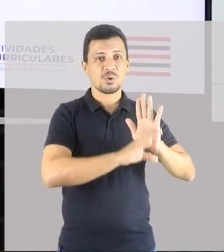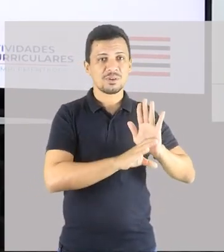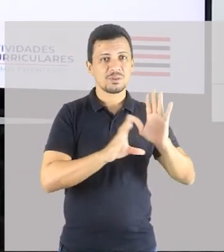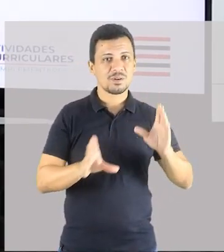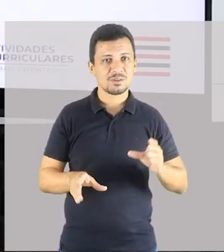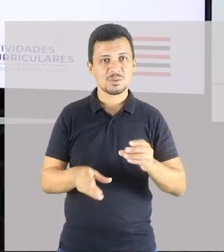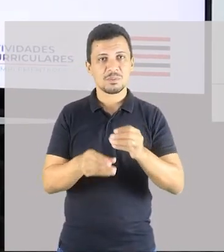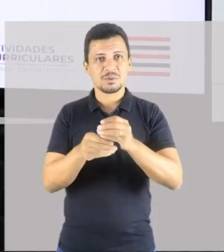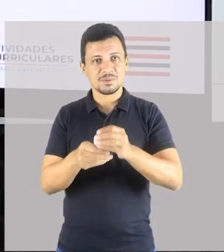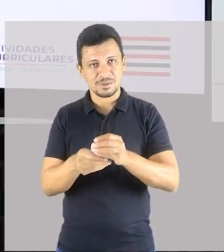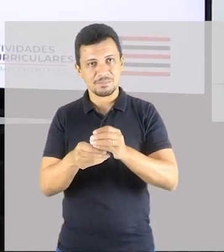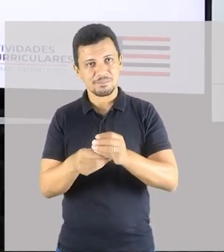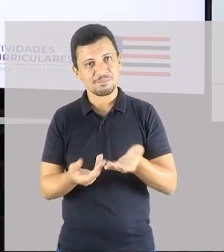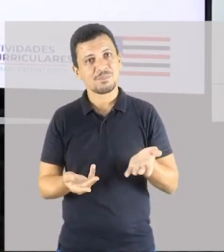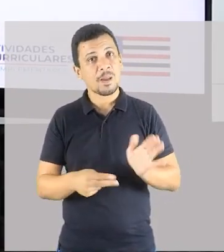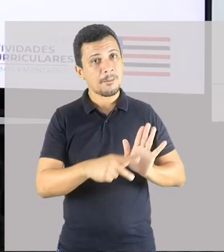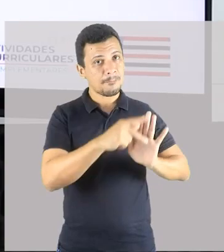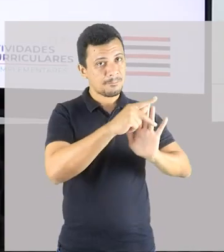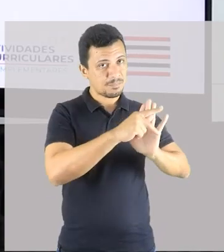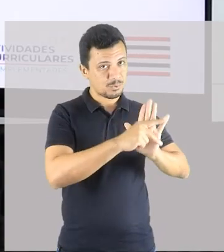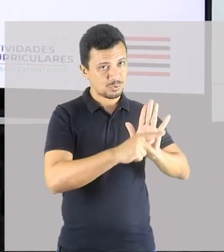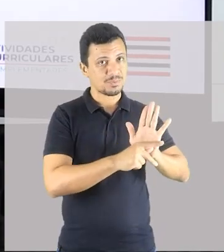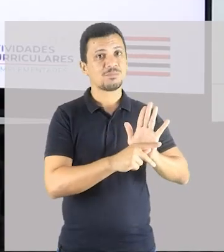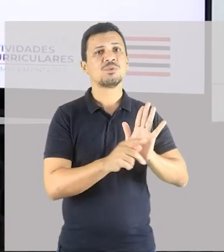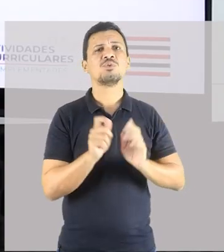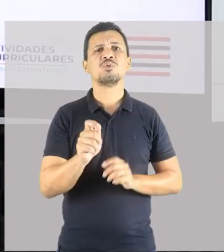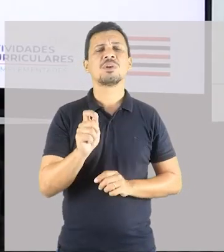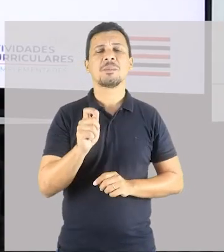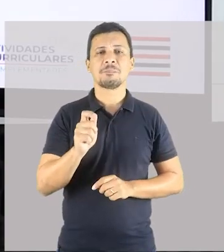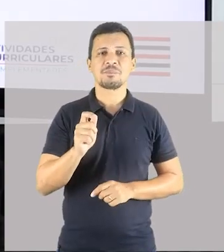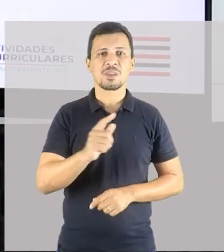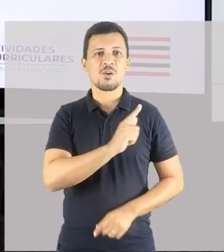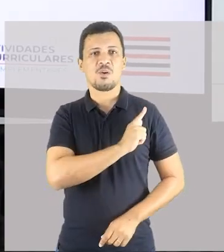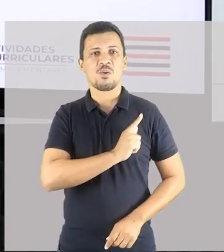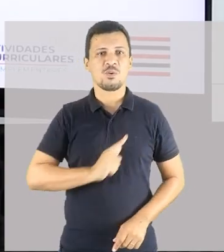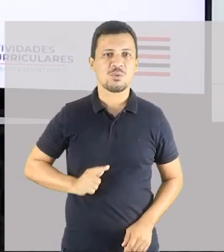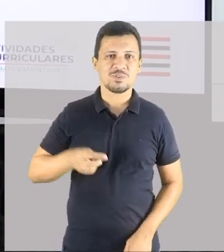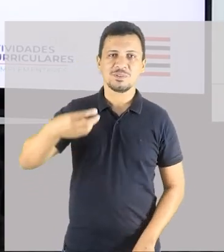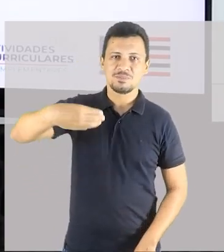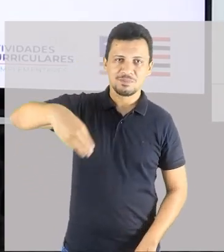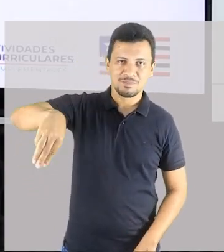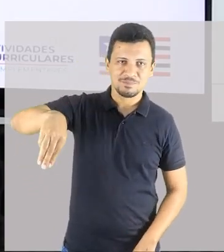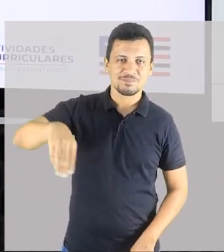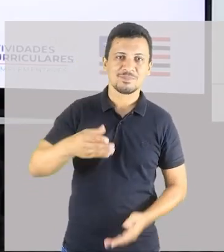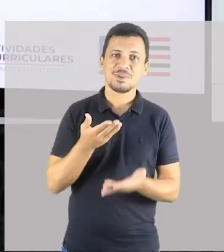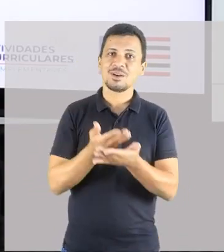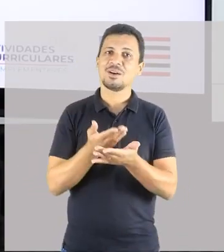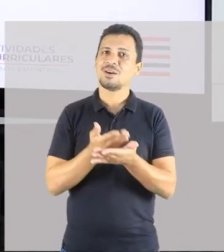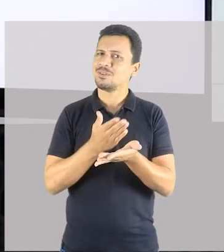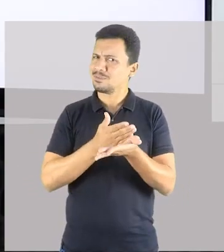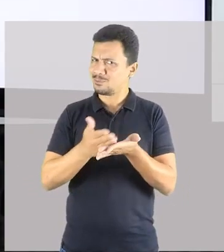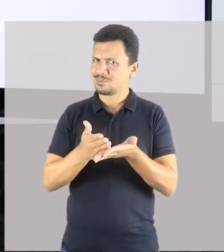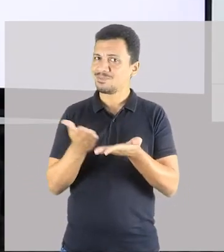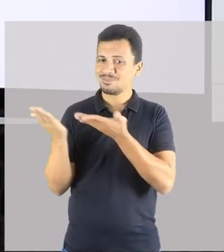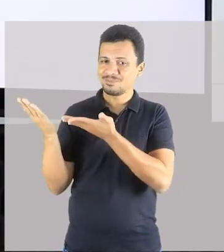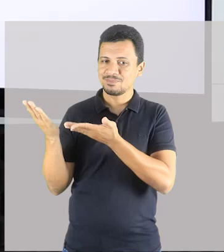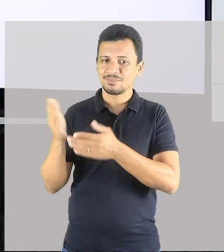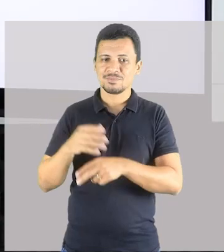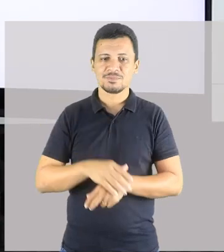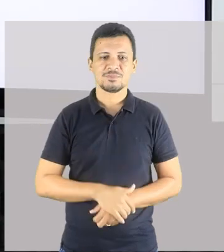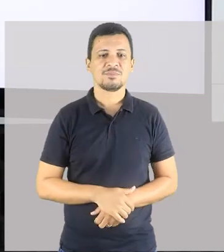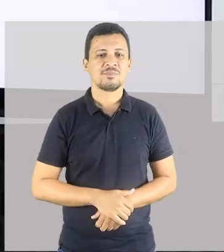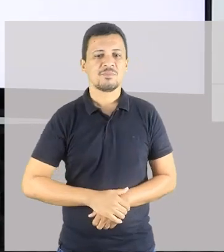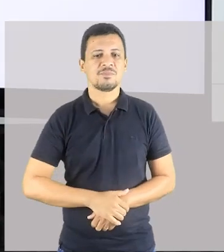curriculares complementares que é patrocinada pelo governo do estado do Maranhão, beleza? Então vamos lá para a nossa aulinha de hoje.